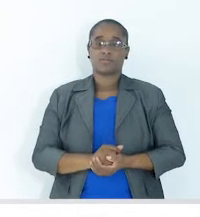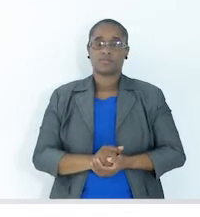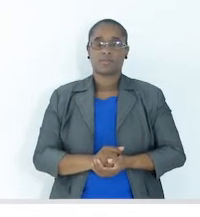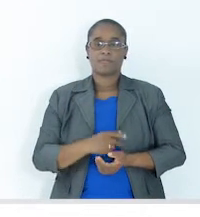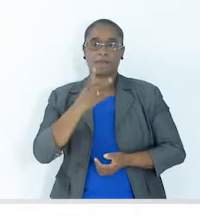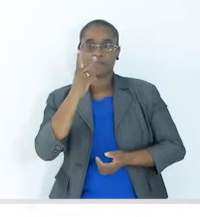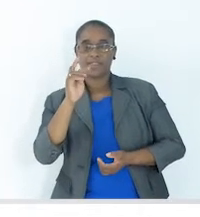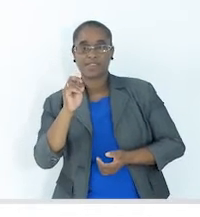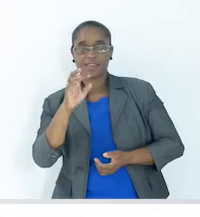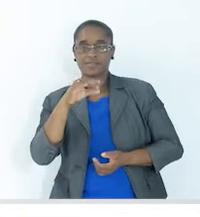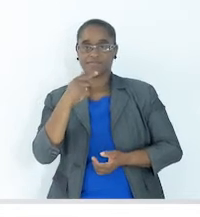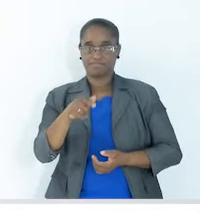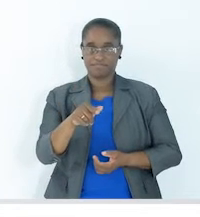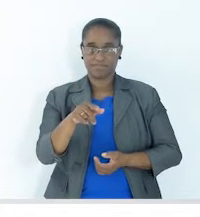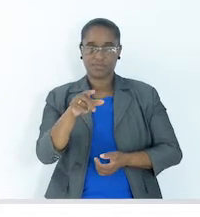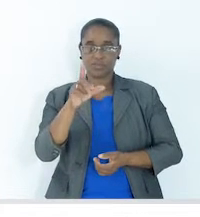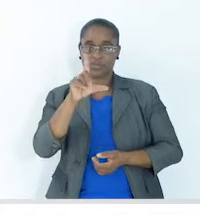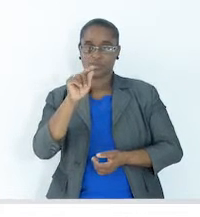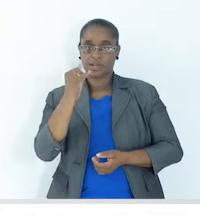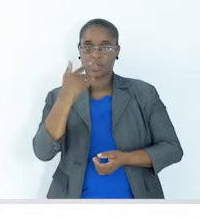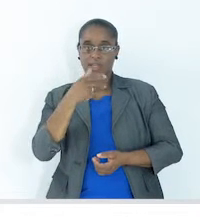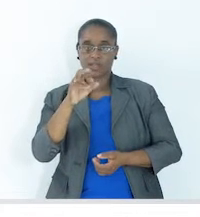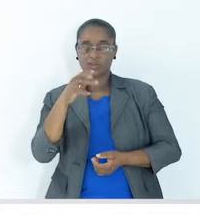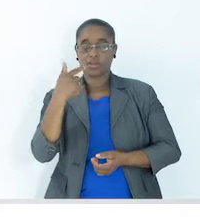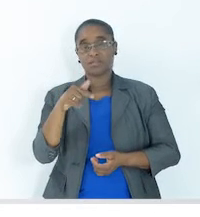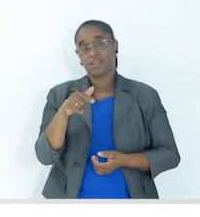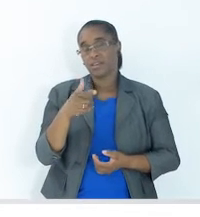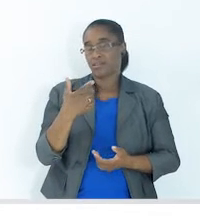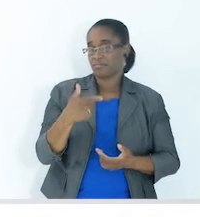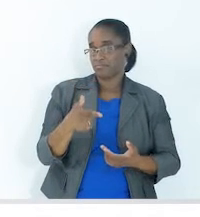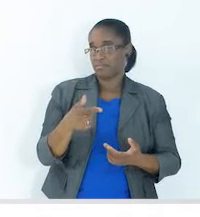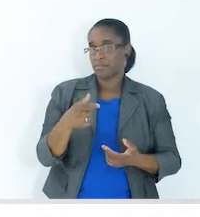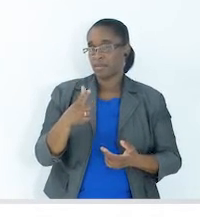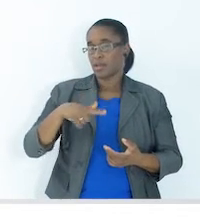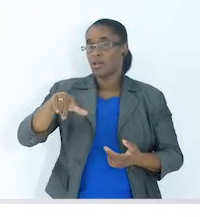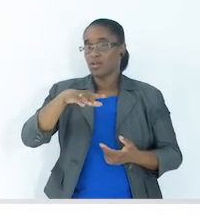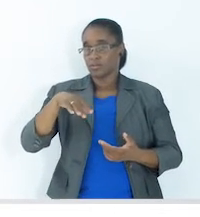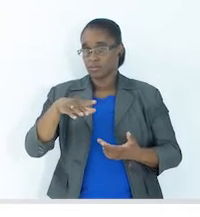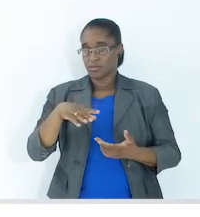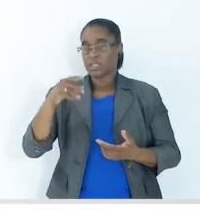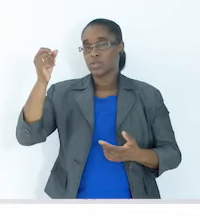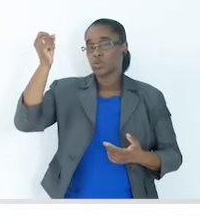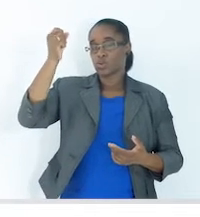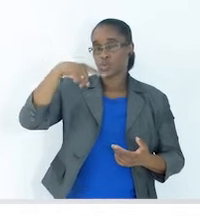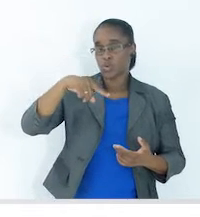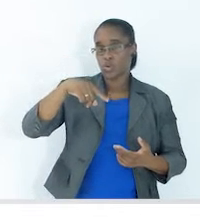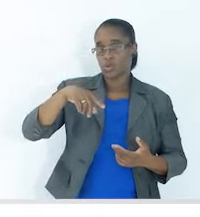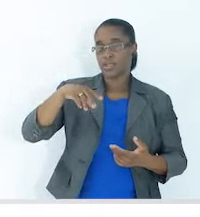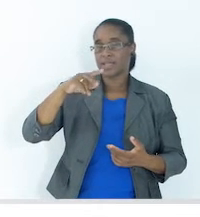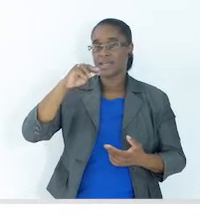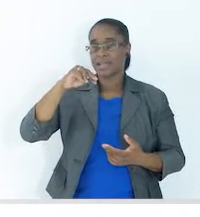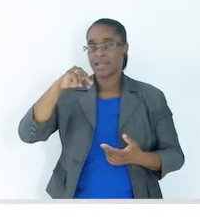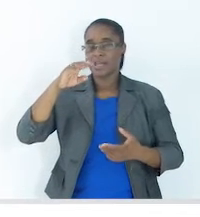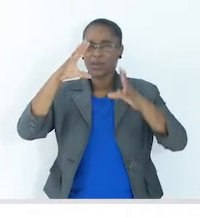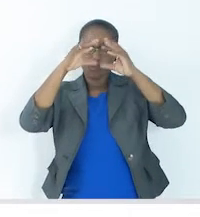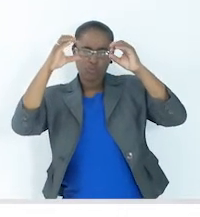O V3 diz, o leitor é que tem às vezes, em lugar de sol, nevoeiro dentro de